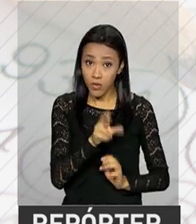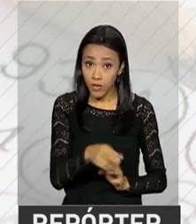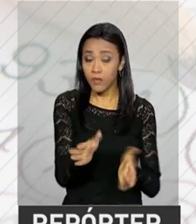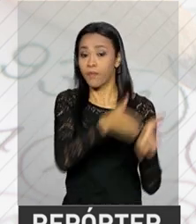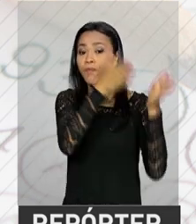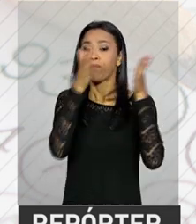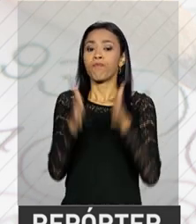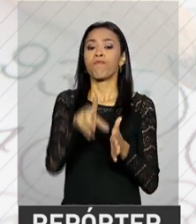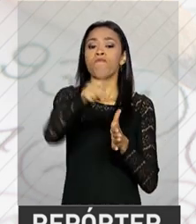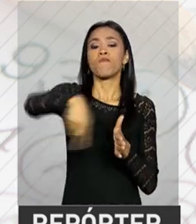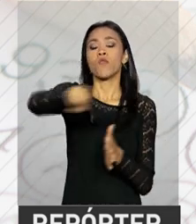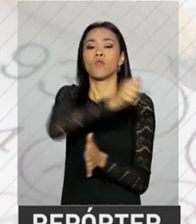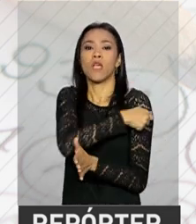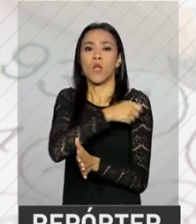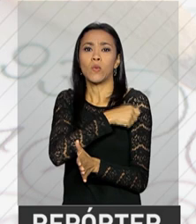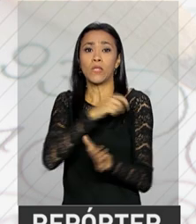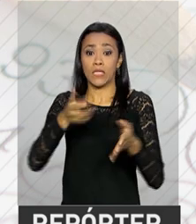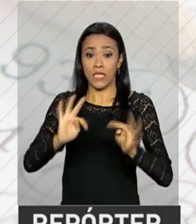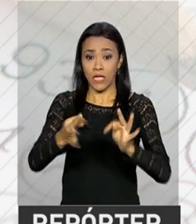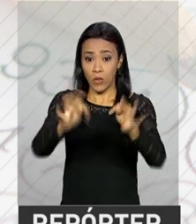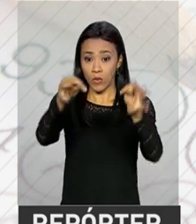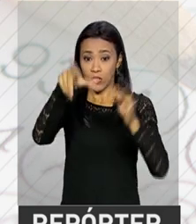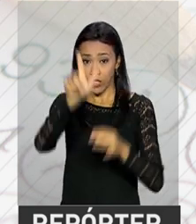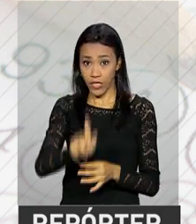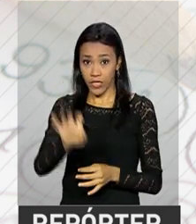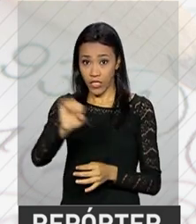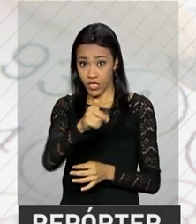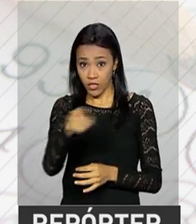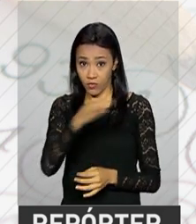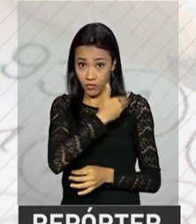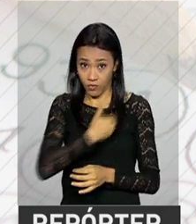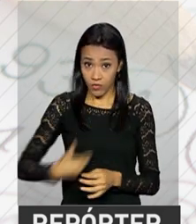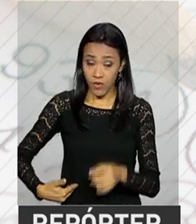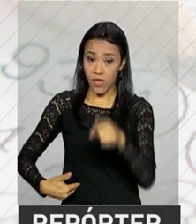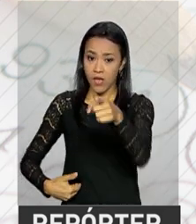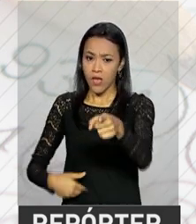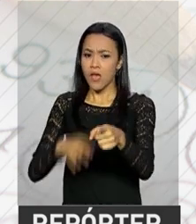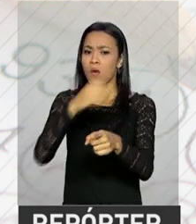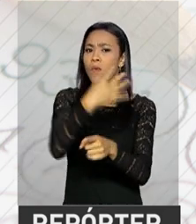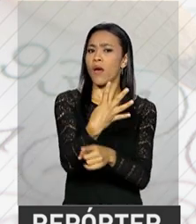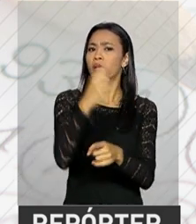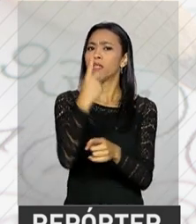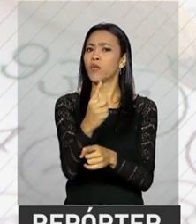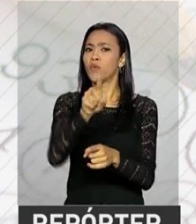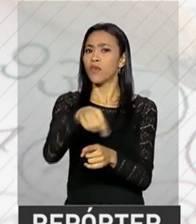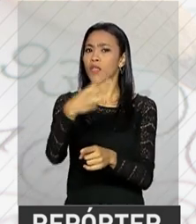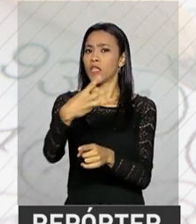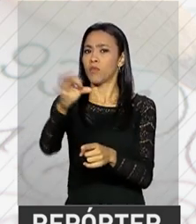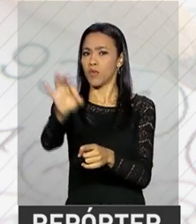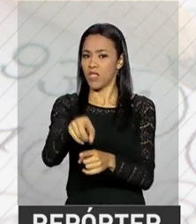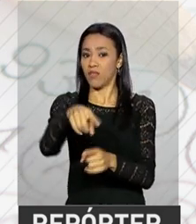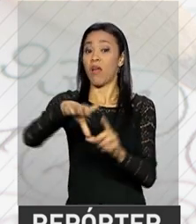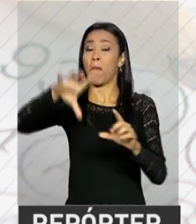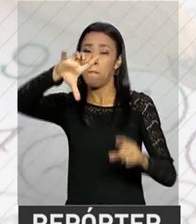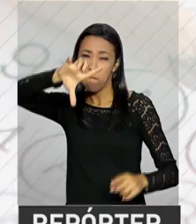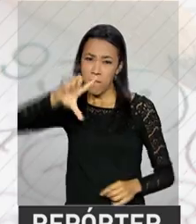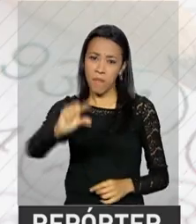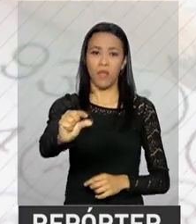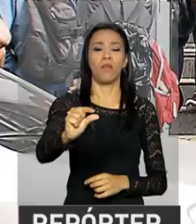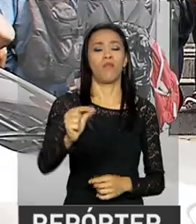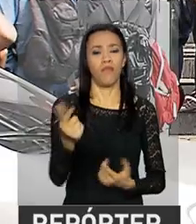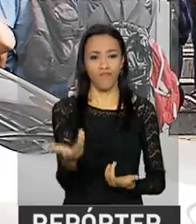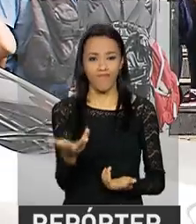alunos dos cursos de Tecnologia em gestão pública com 41,3 de respostas certas tiveram as menores